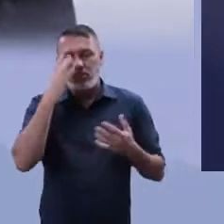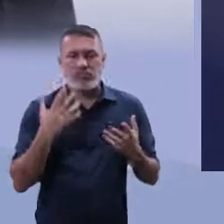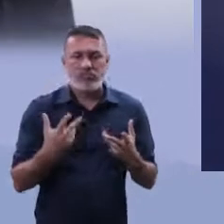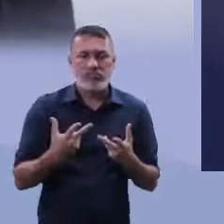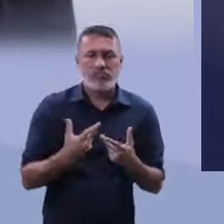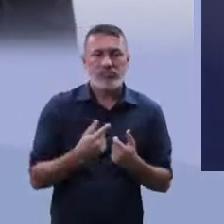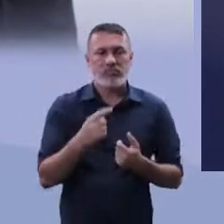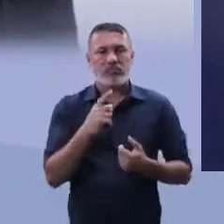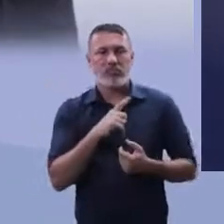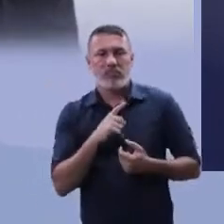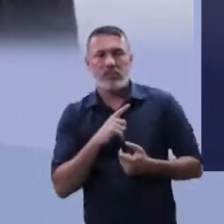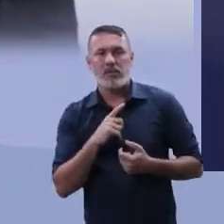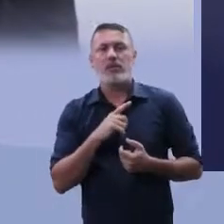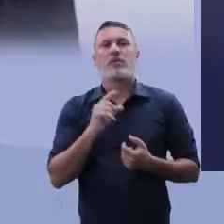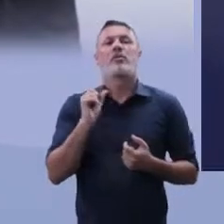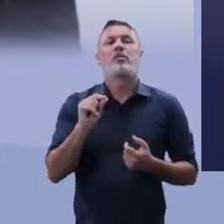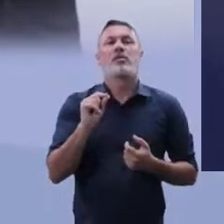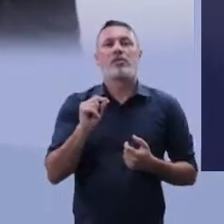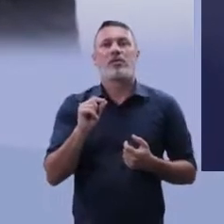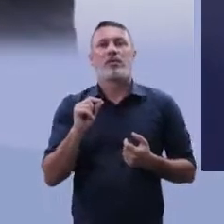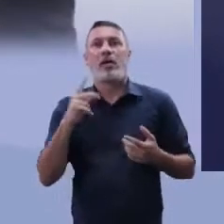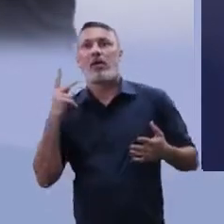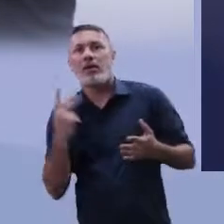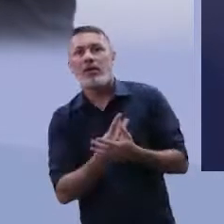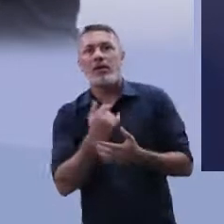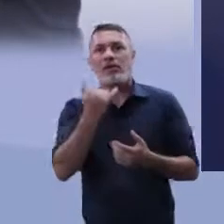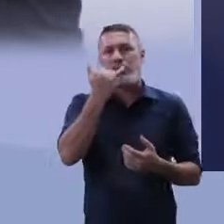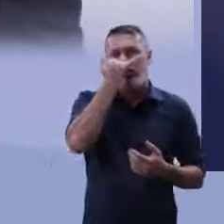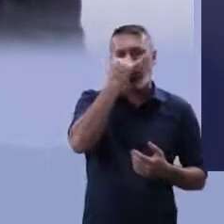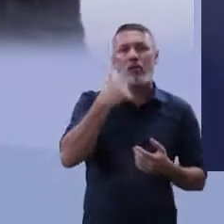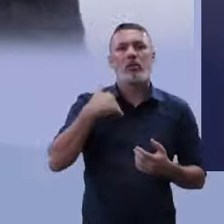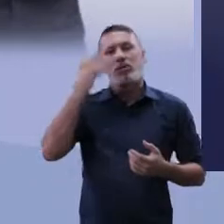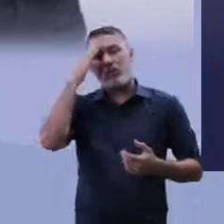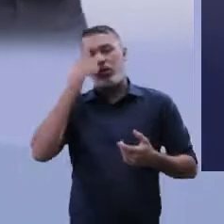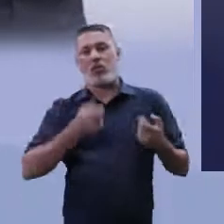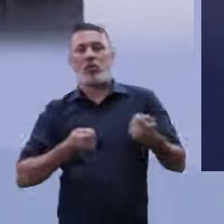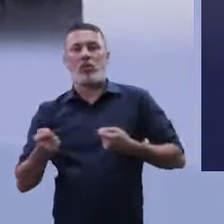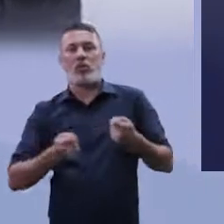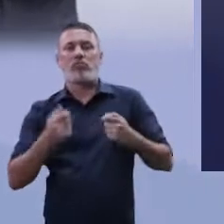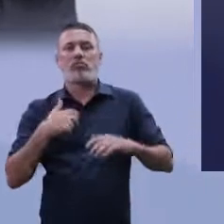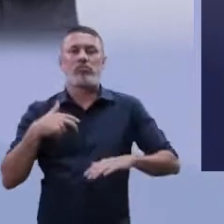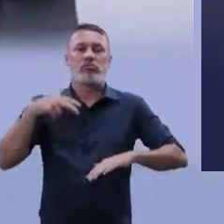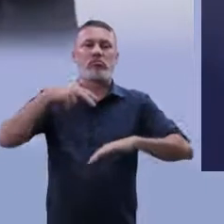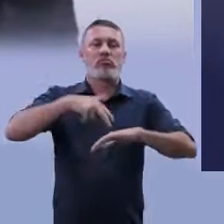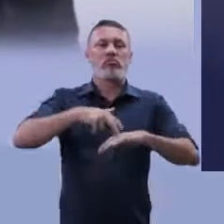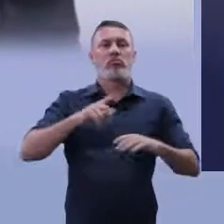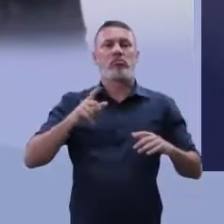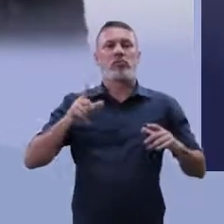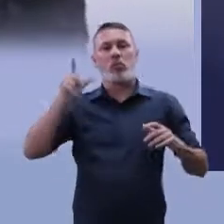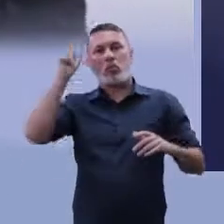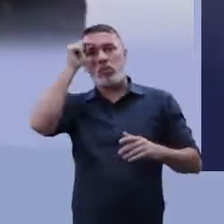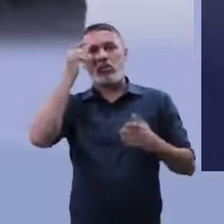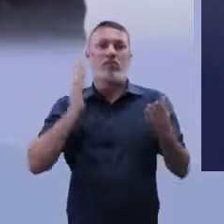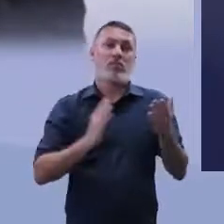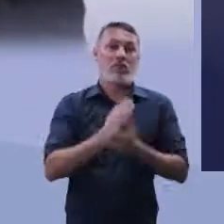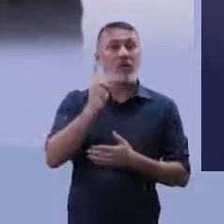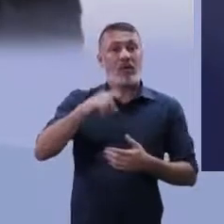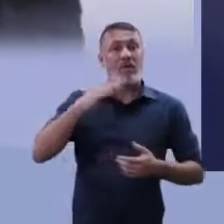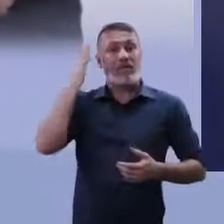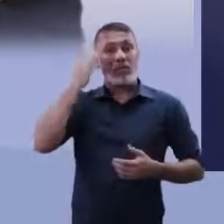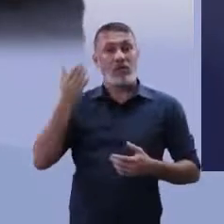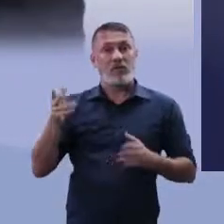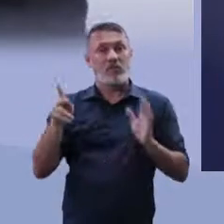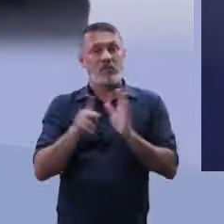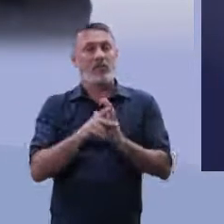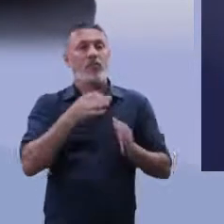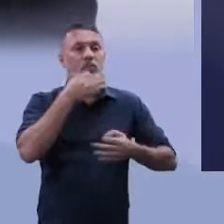amanhã. Então você tem que ter habilidade para poder, diante dessa imprevisibilidade, agir da melhor maneira possível para você se sobressair